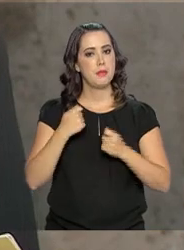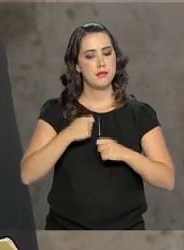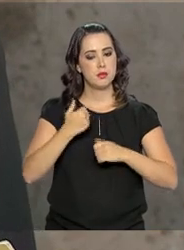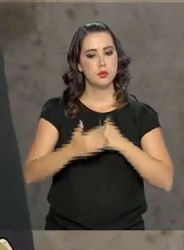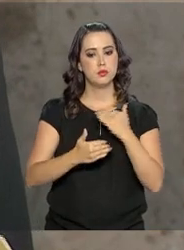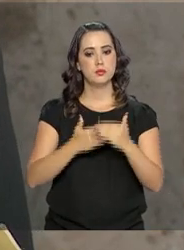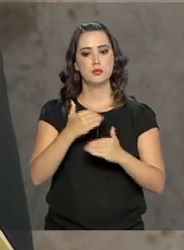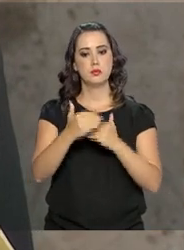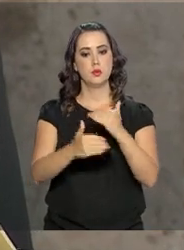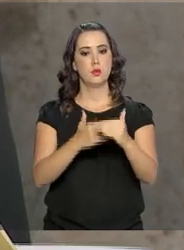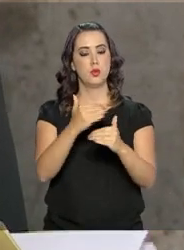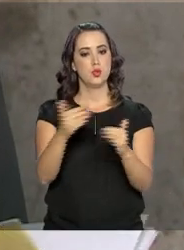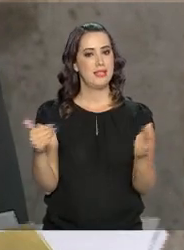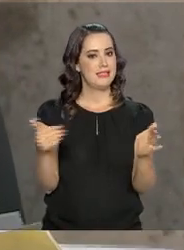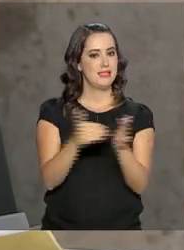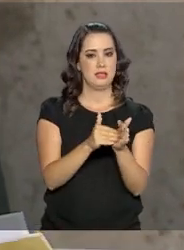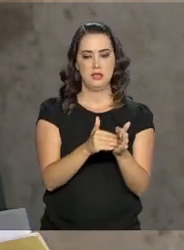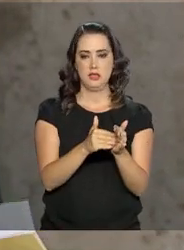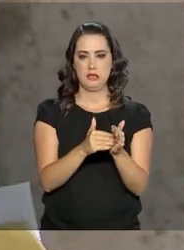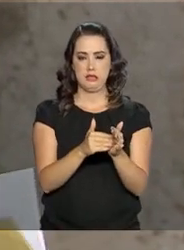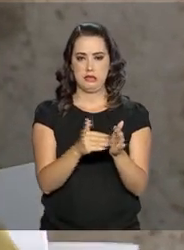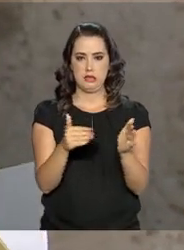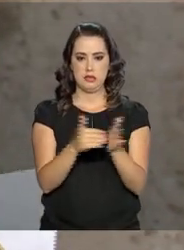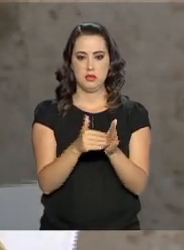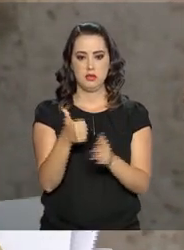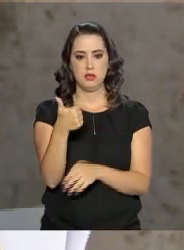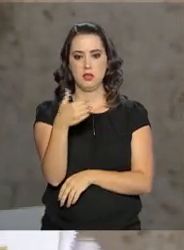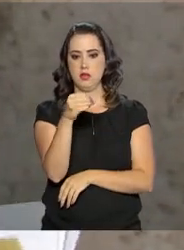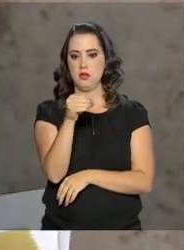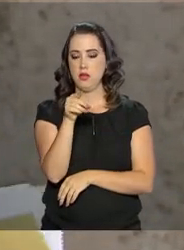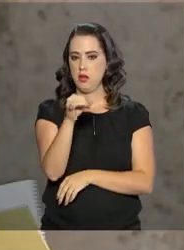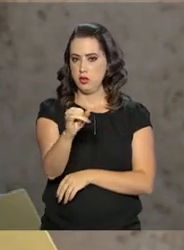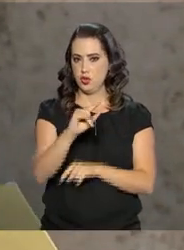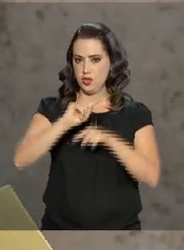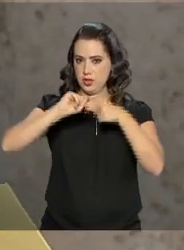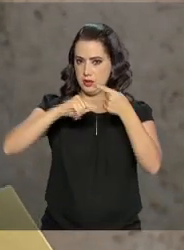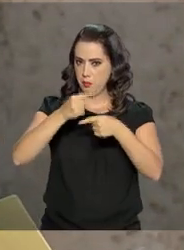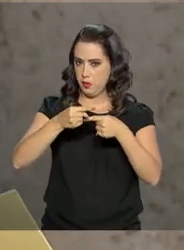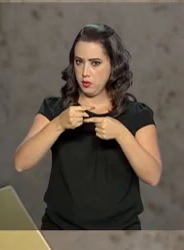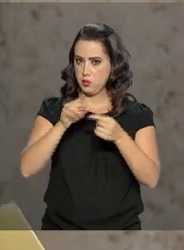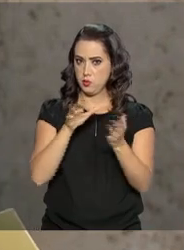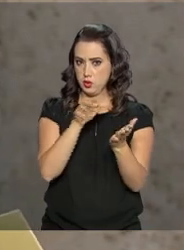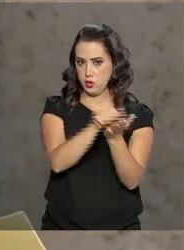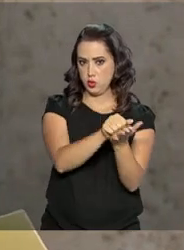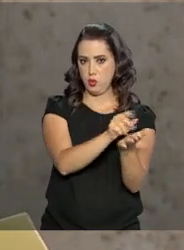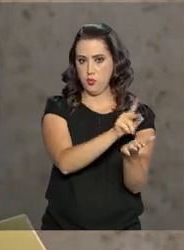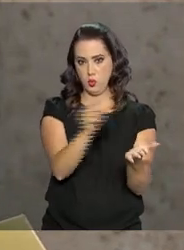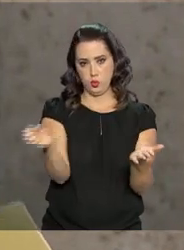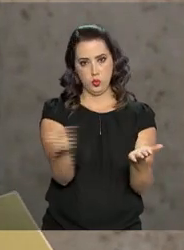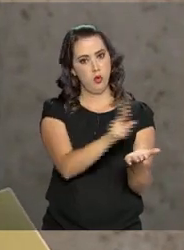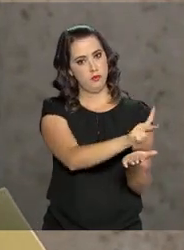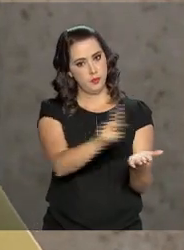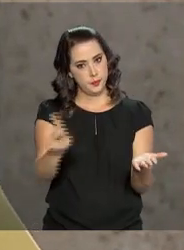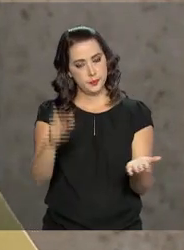continuar no cargo até, no máximo, 10 dias após a posse do novo presidente da República.